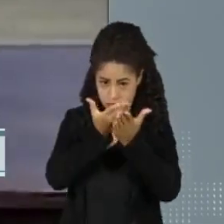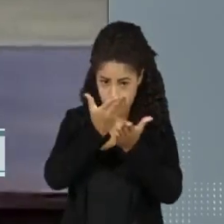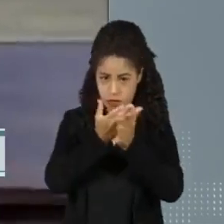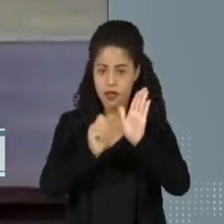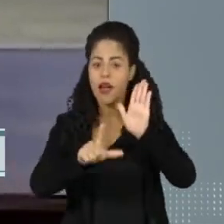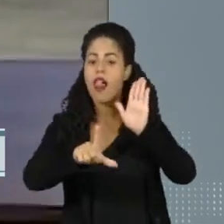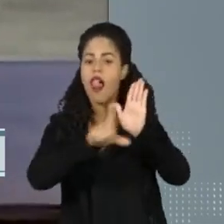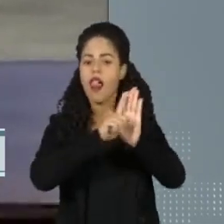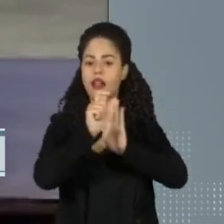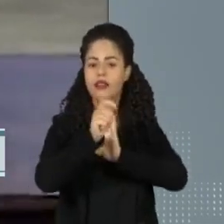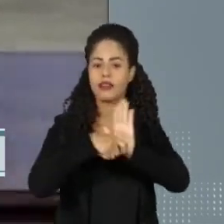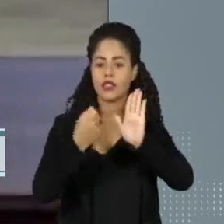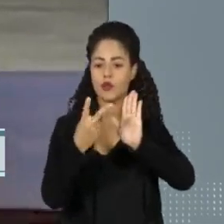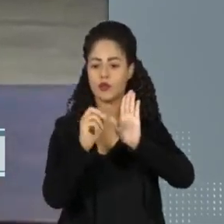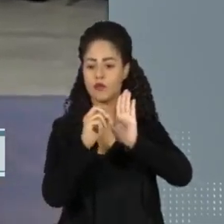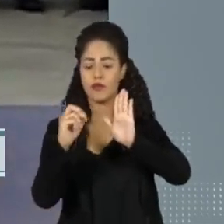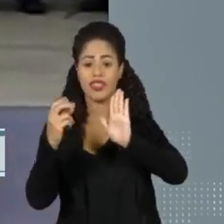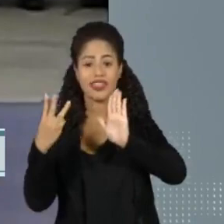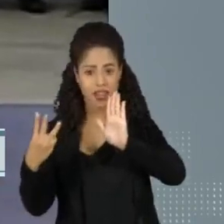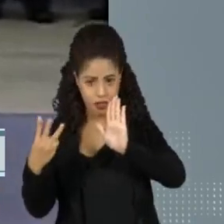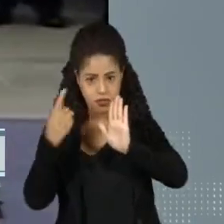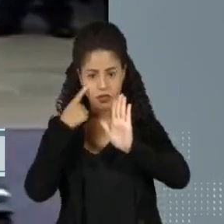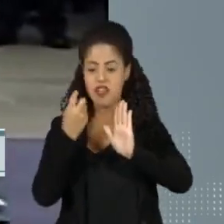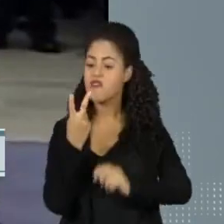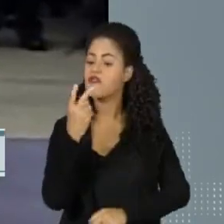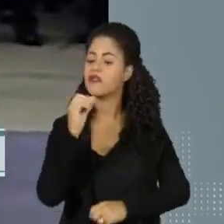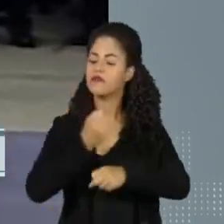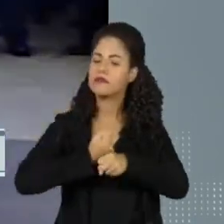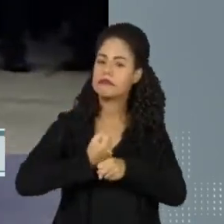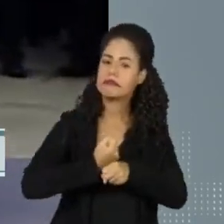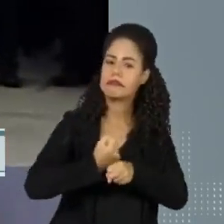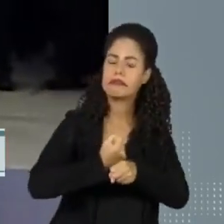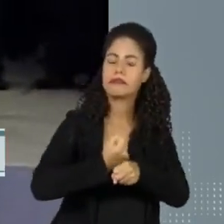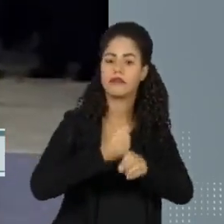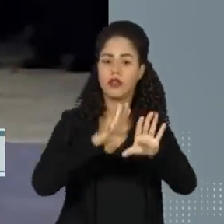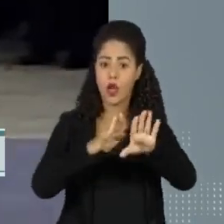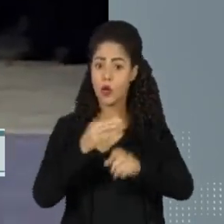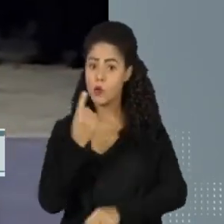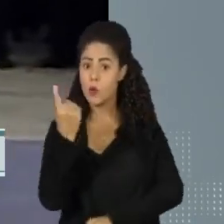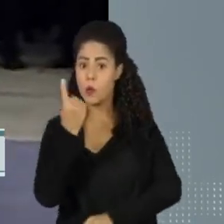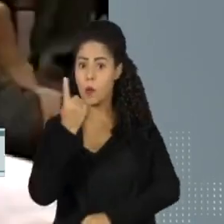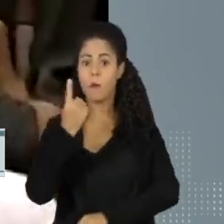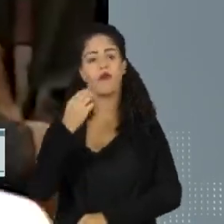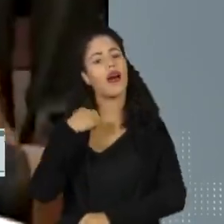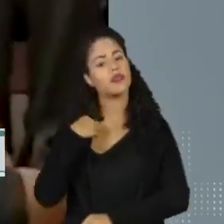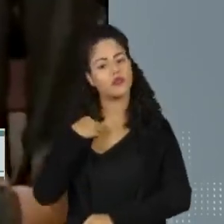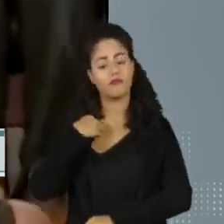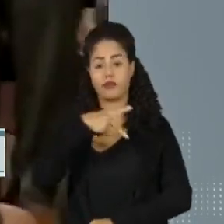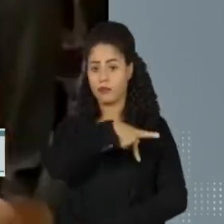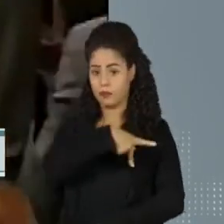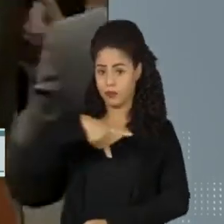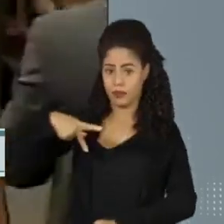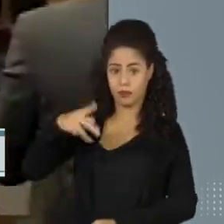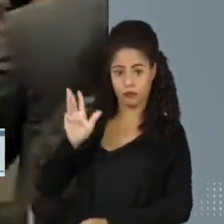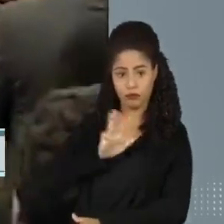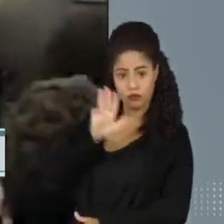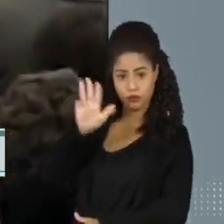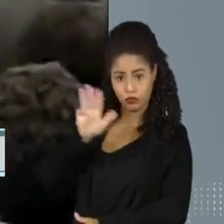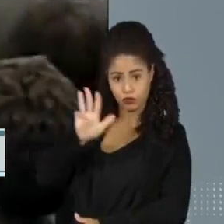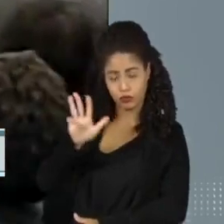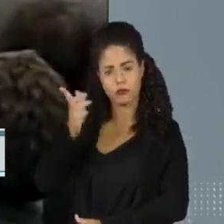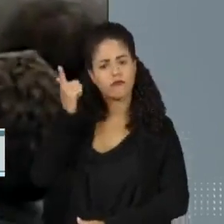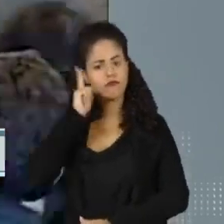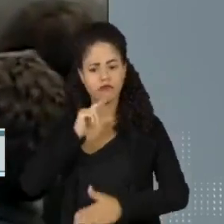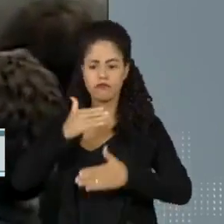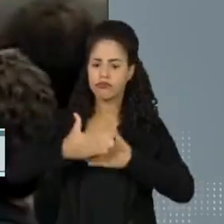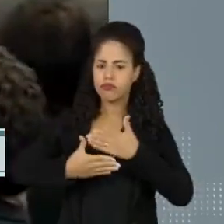foi sancionada em 2003, há exatos 20 anos, no início do primeiro mandato do presidente Luiz Inácio Lula da Silva. A